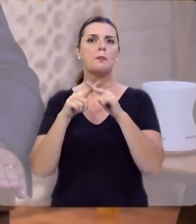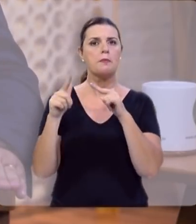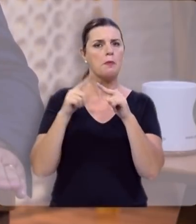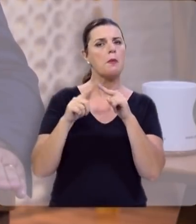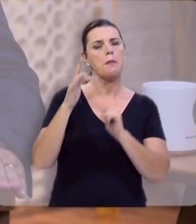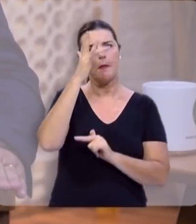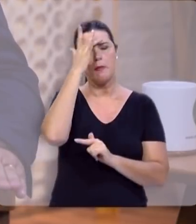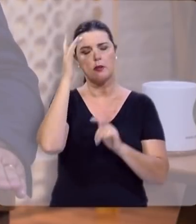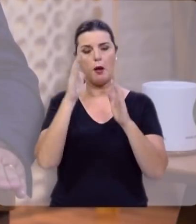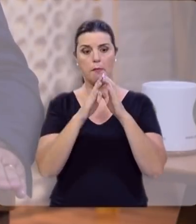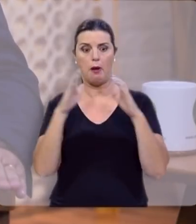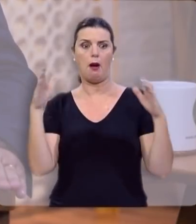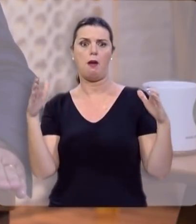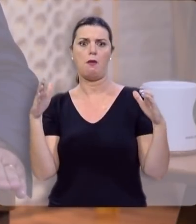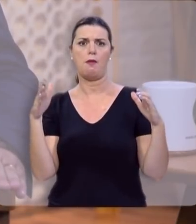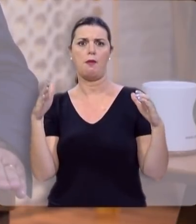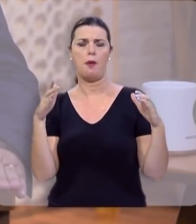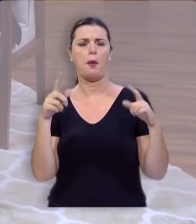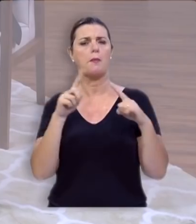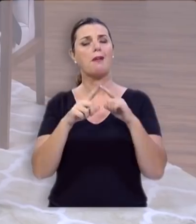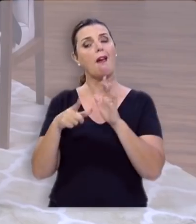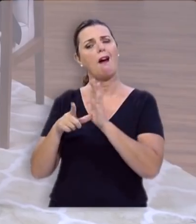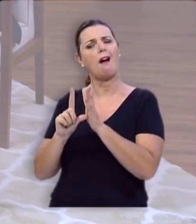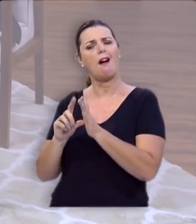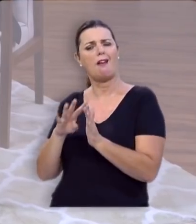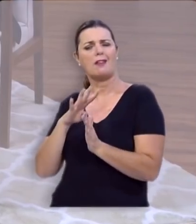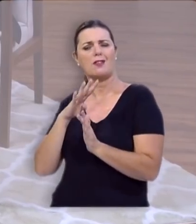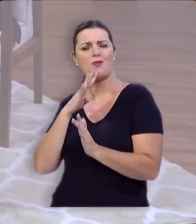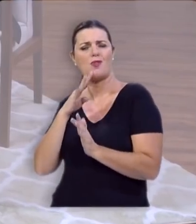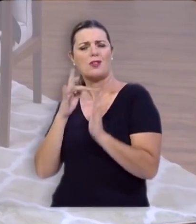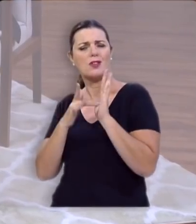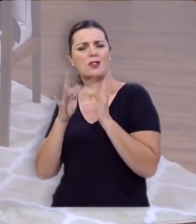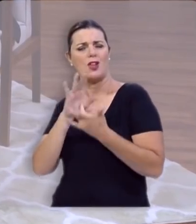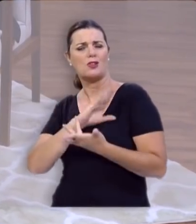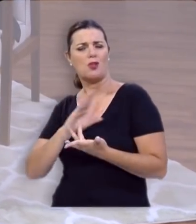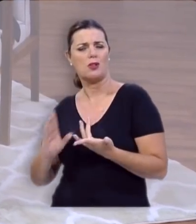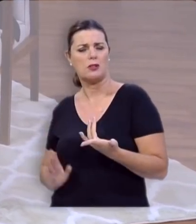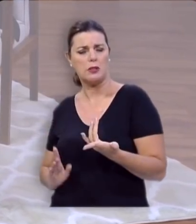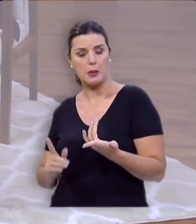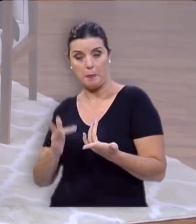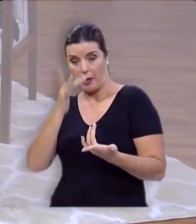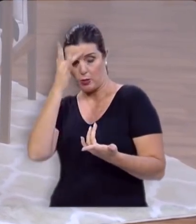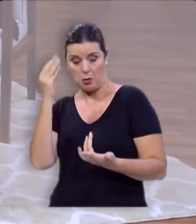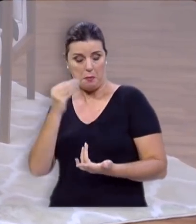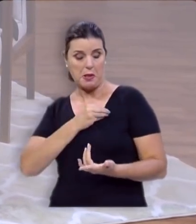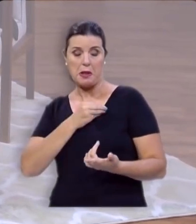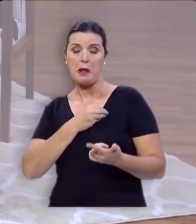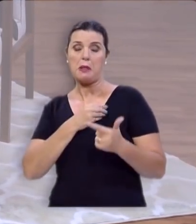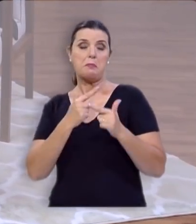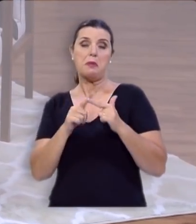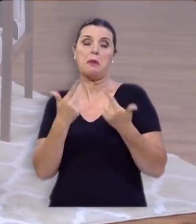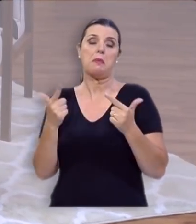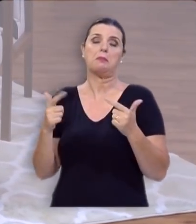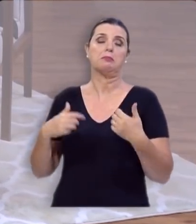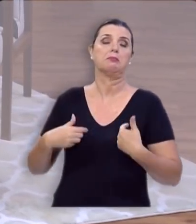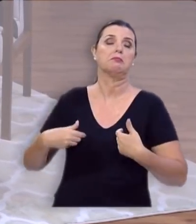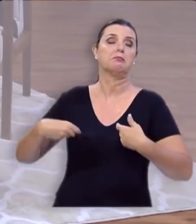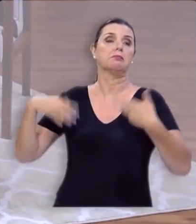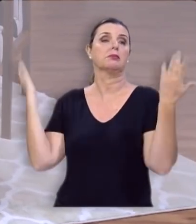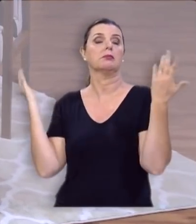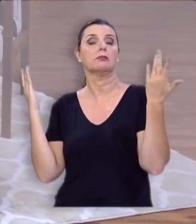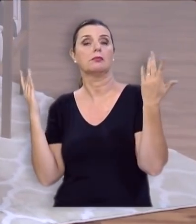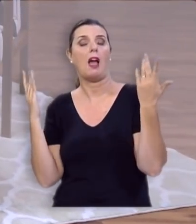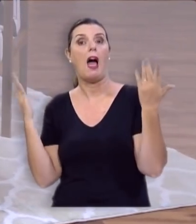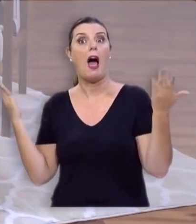pessoa aumentam, porque antes de conhecer a Cristo, a pessoa pecava e não tinha problema com isso. Mas agora, depois que